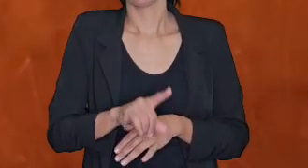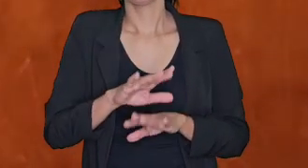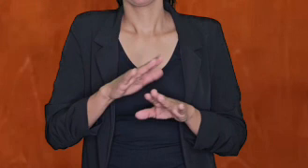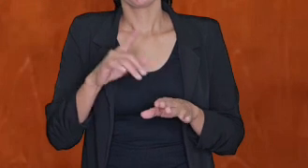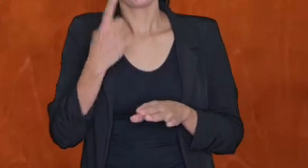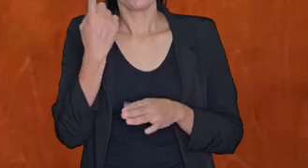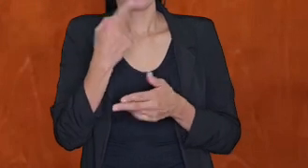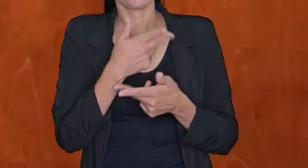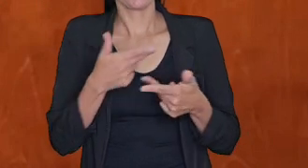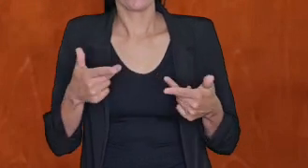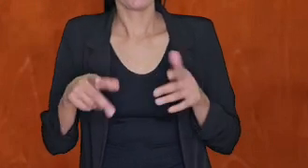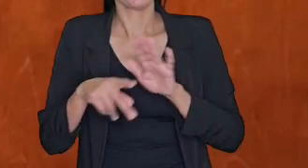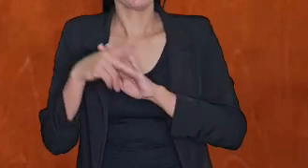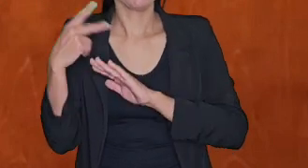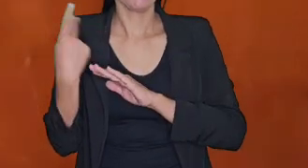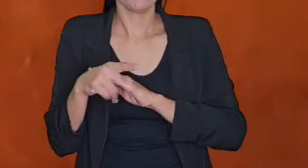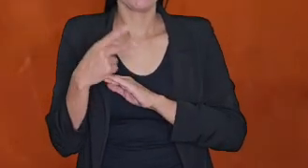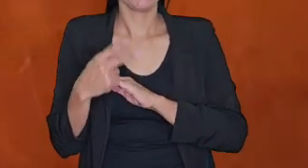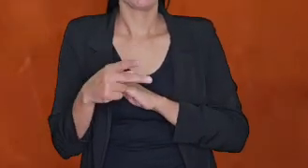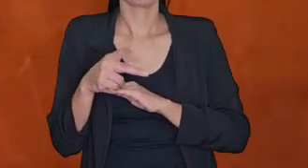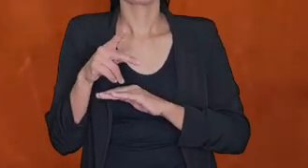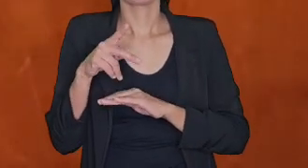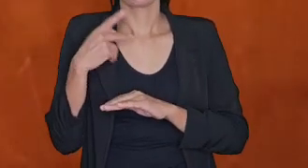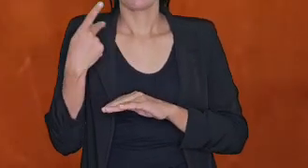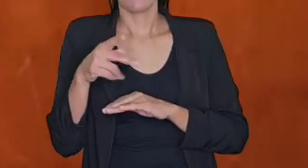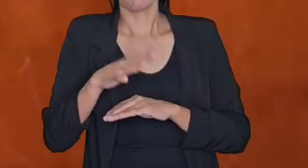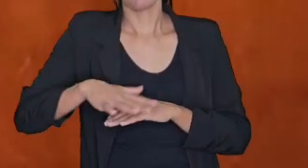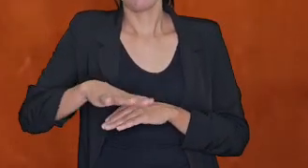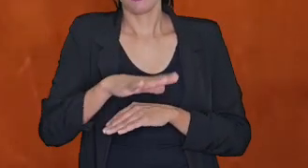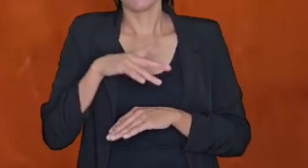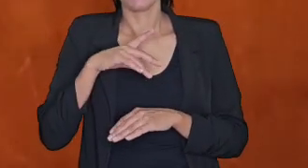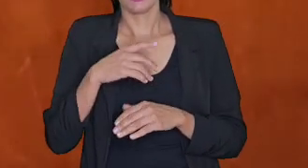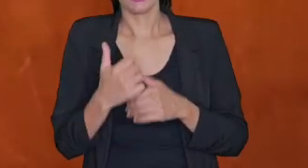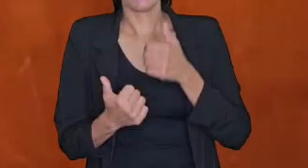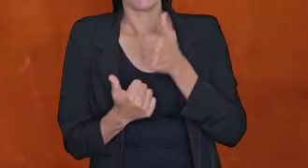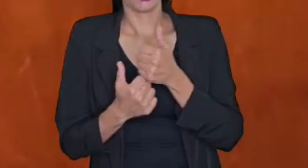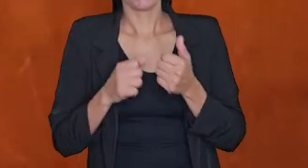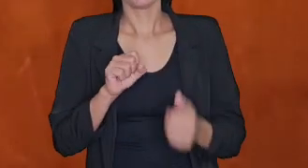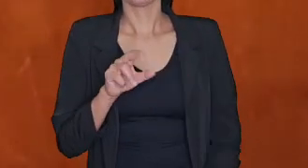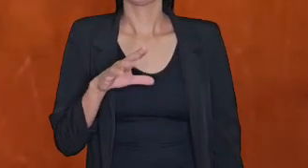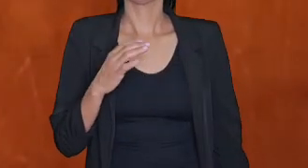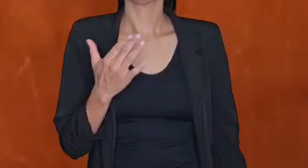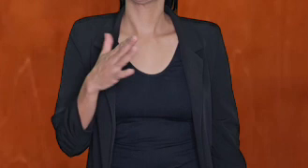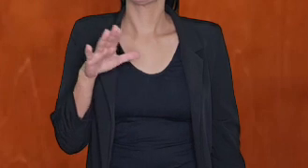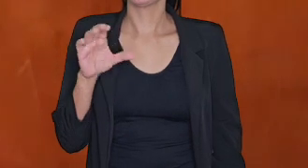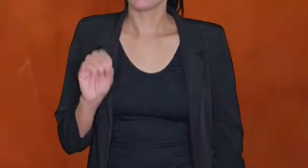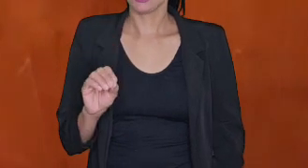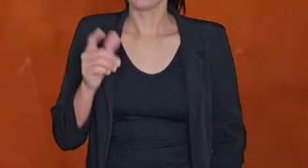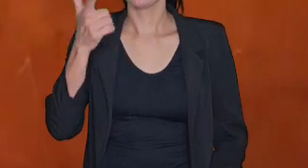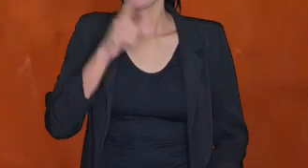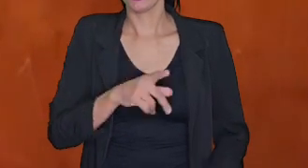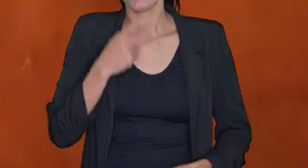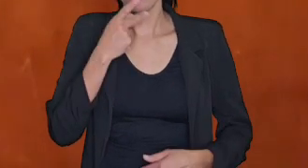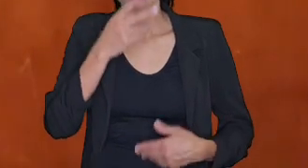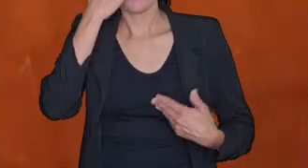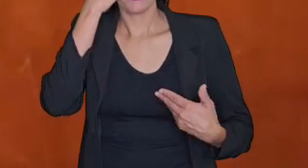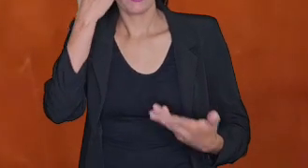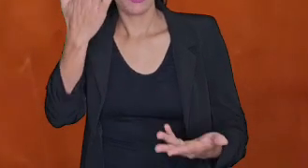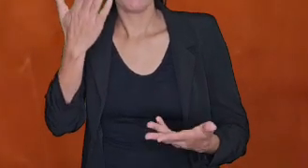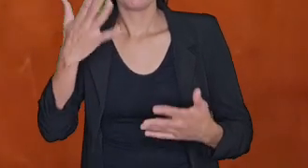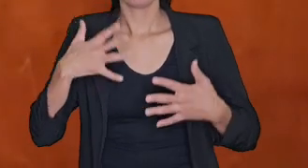apenas para ressaltar mais uma questão controvertida no âmbito das